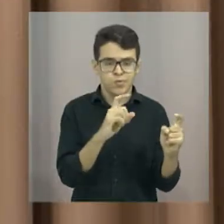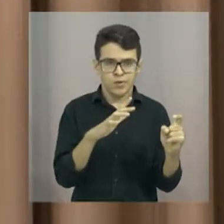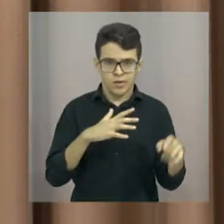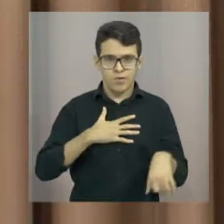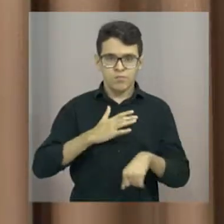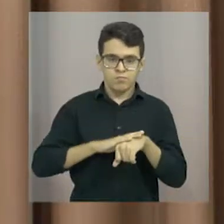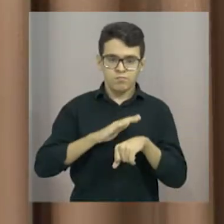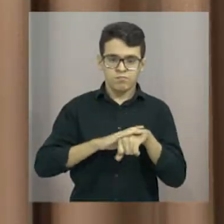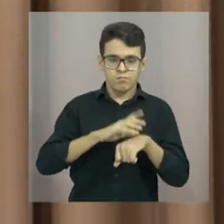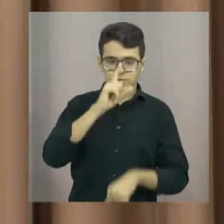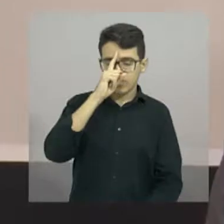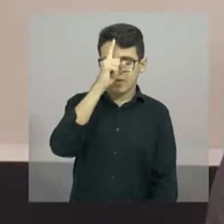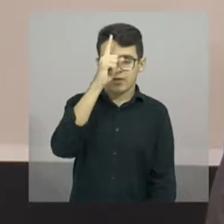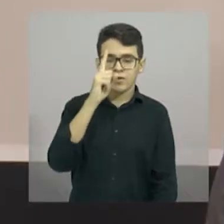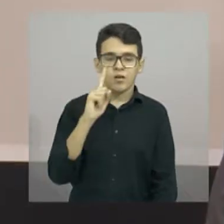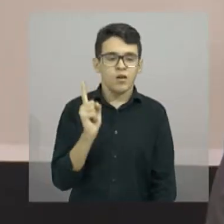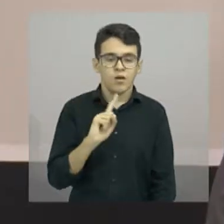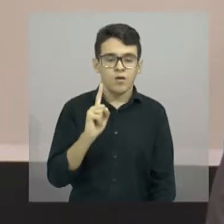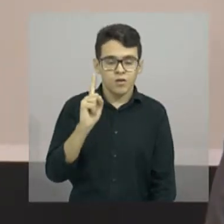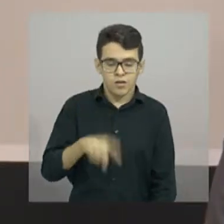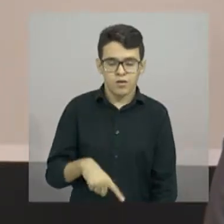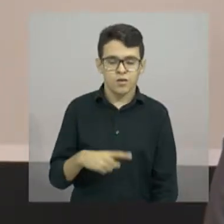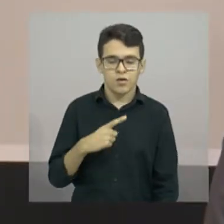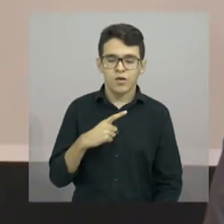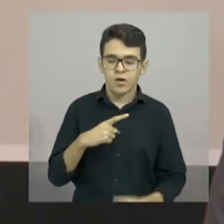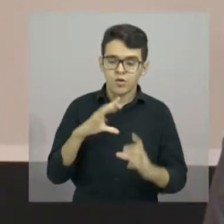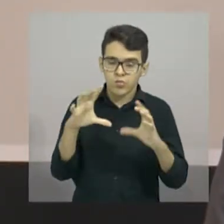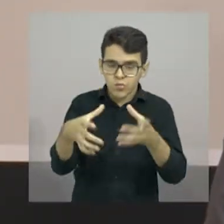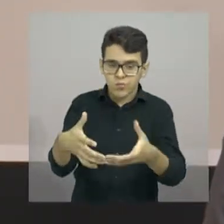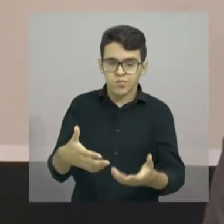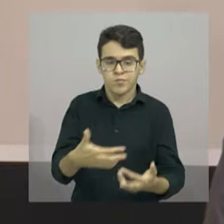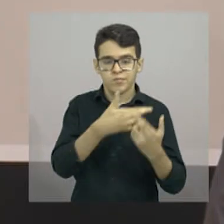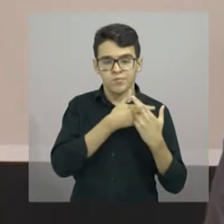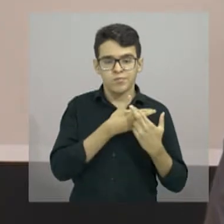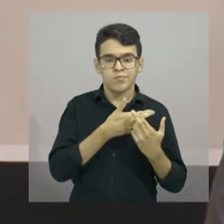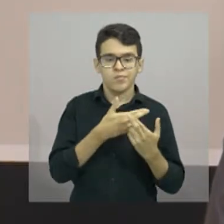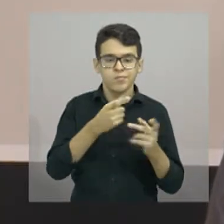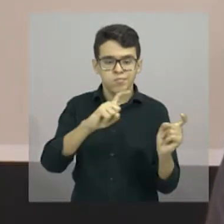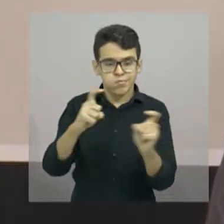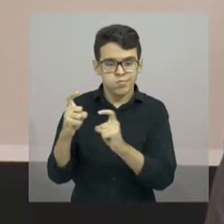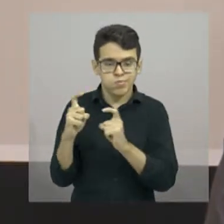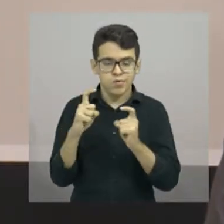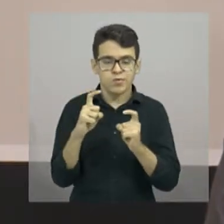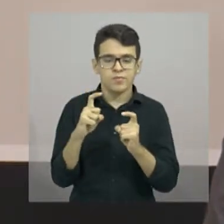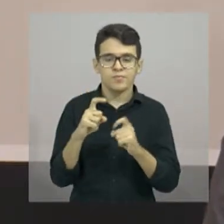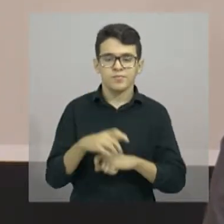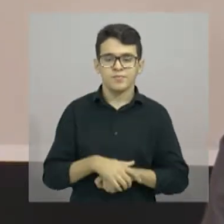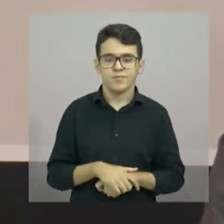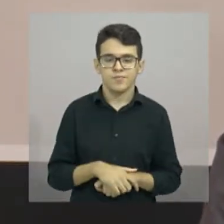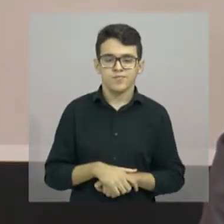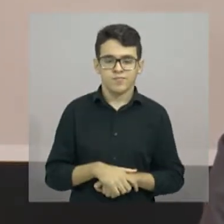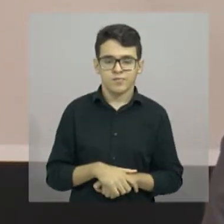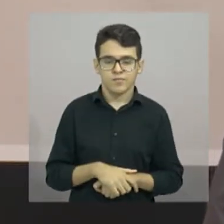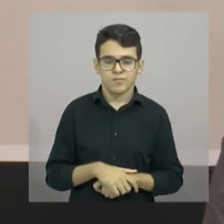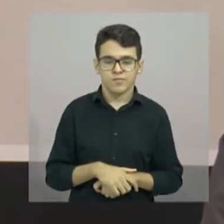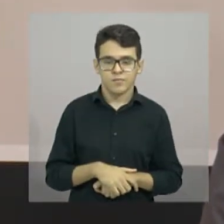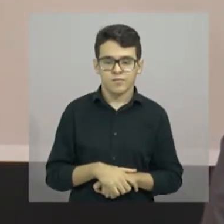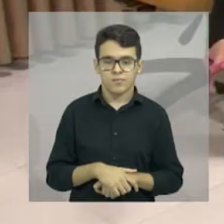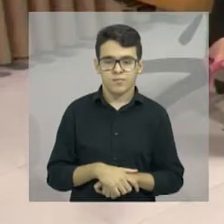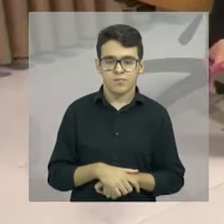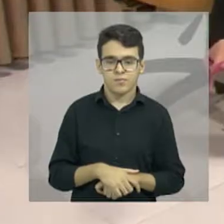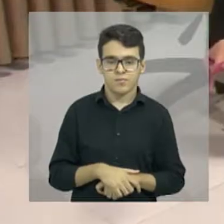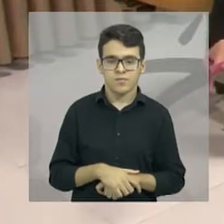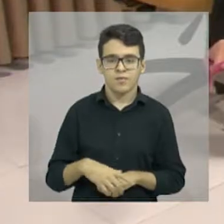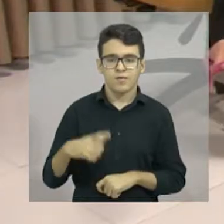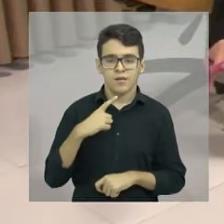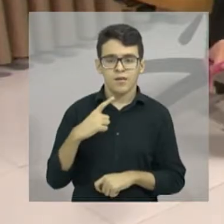mas a grandeza do projeto é isso, é porque a gente vai pegar algo que é importante, que é novo, como nós falamos, uma doença nova. E se movimenta com os demais, né, vereador? E se integra com